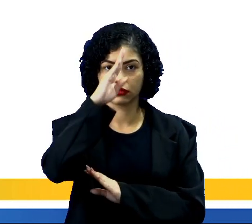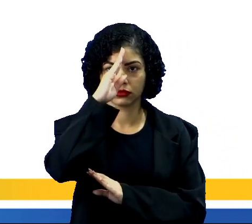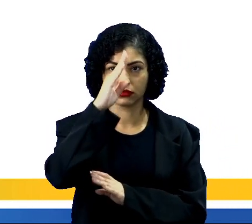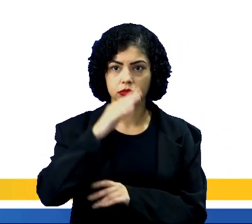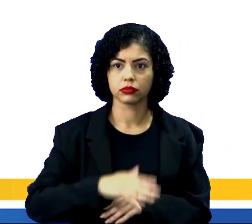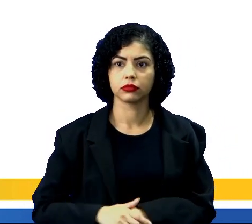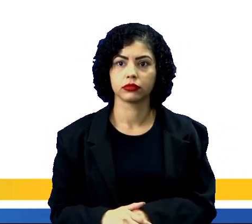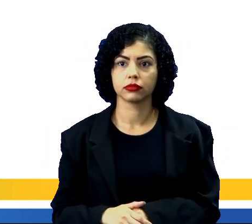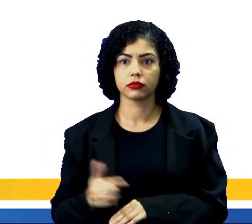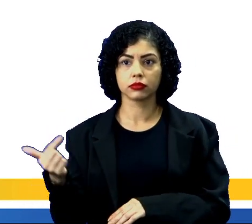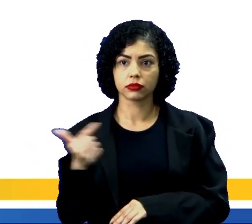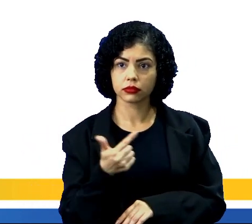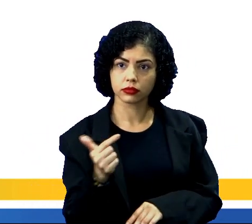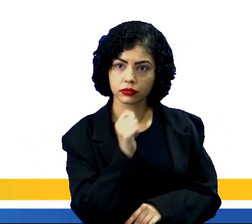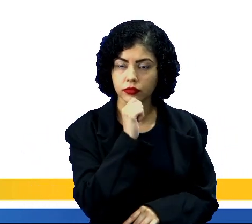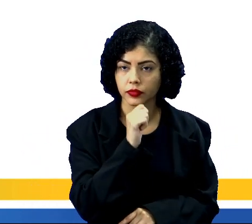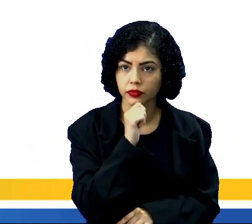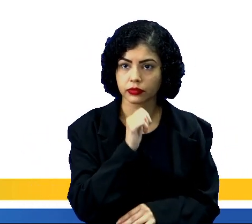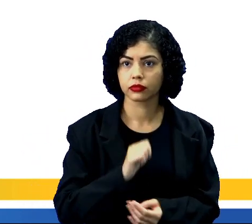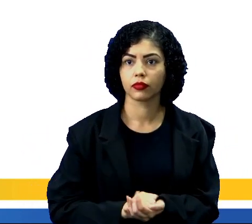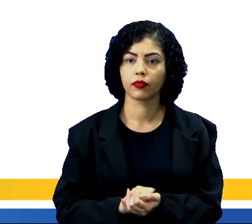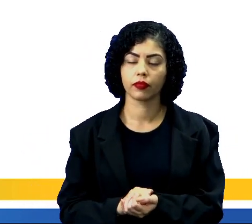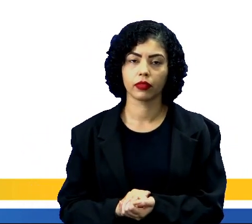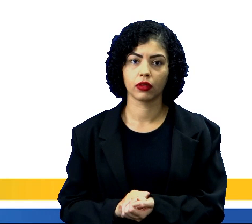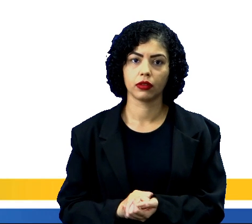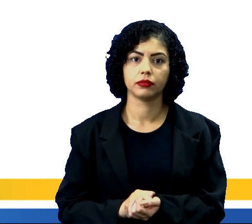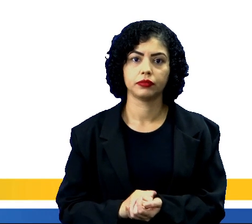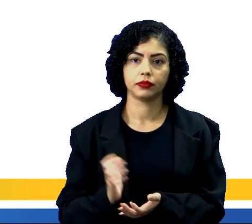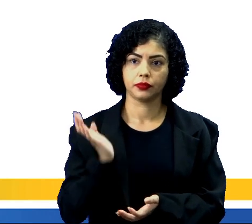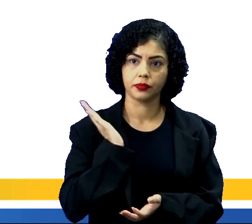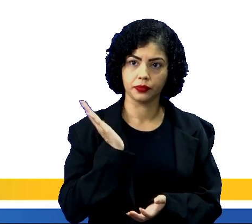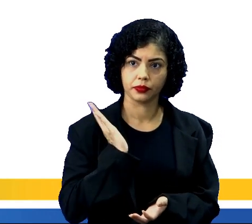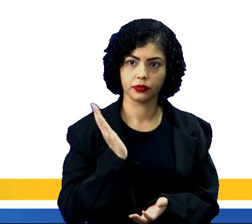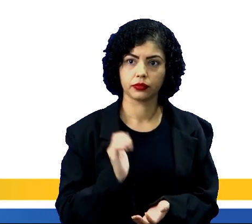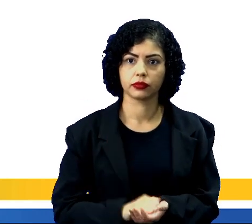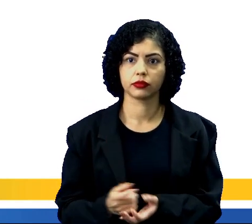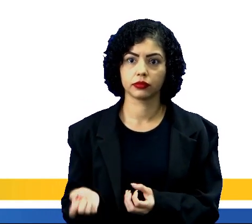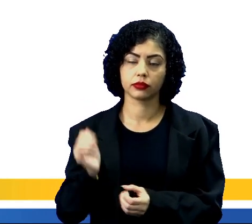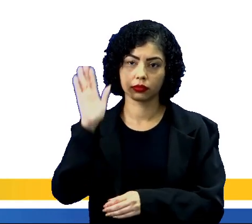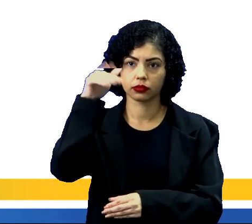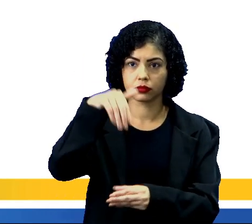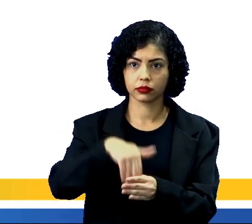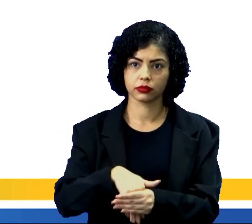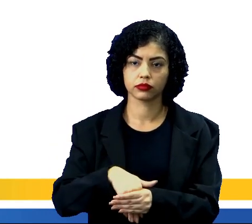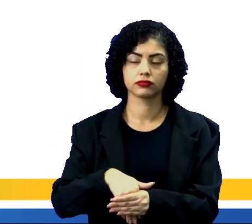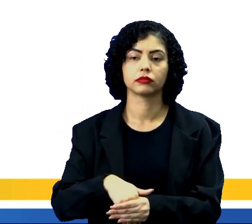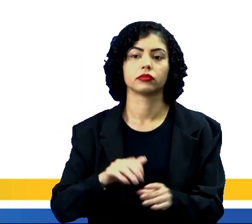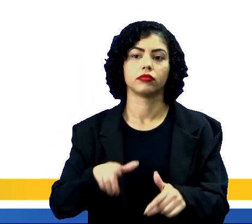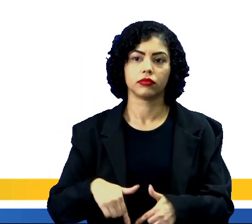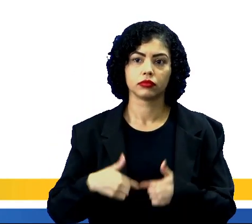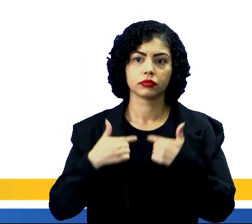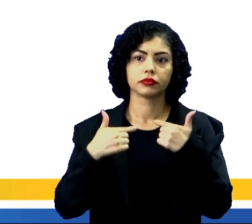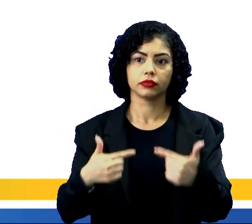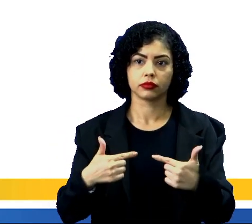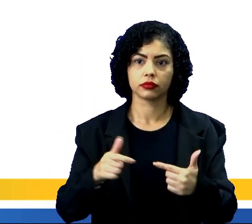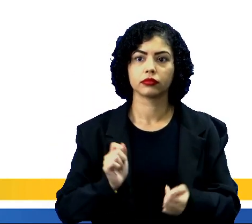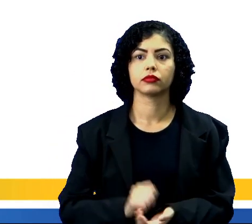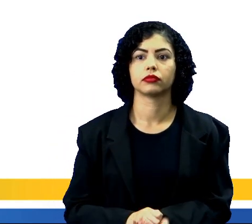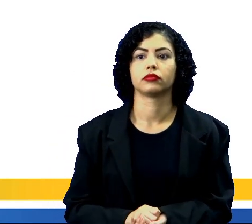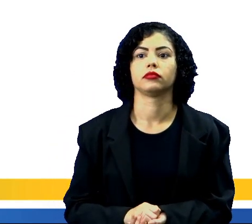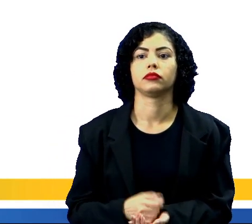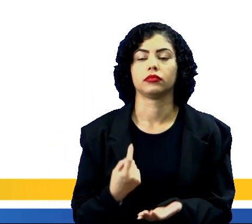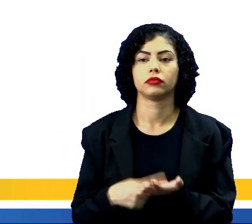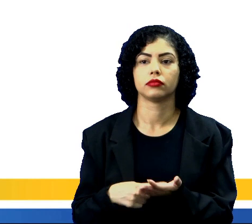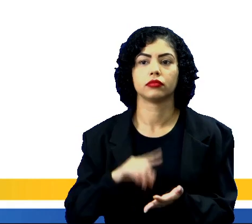exército. Segundo também, de acordo com o grau de riqueza, votava as declarações de guerra, os